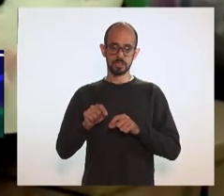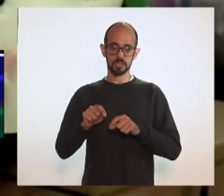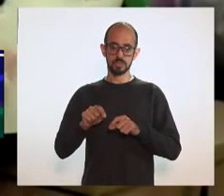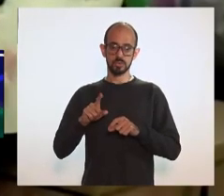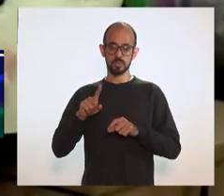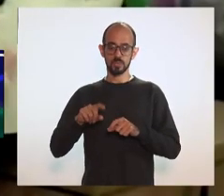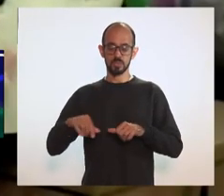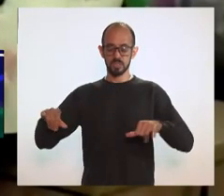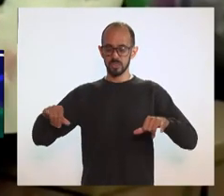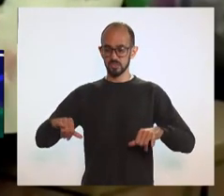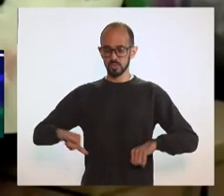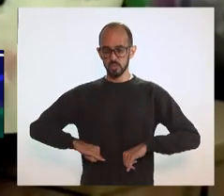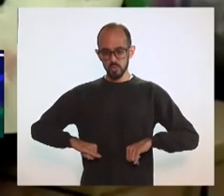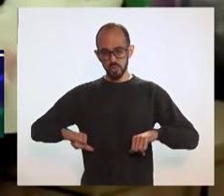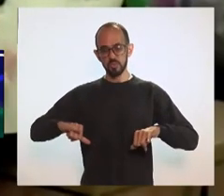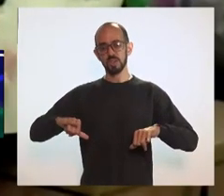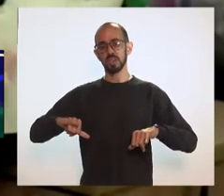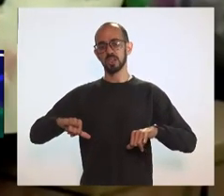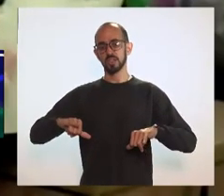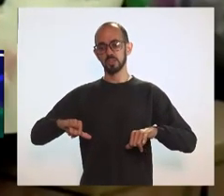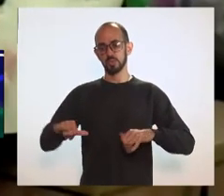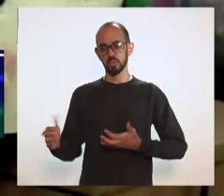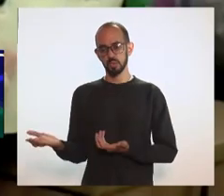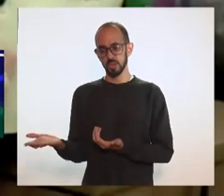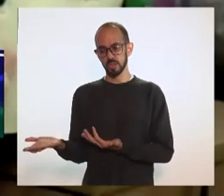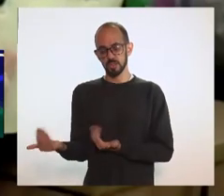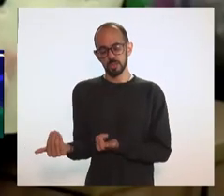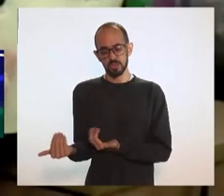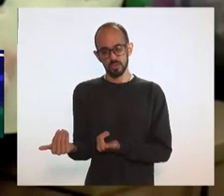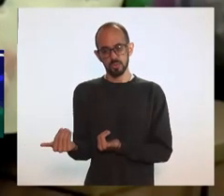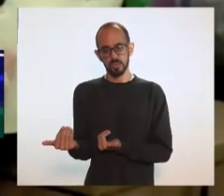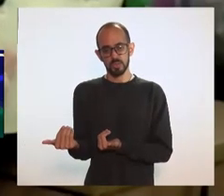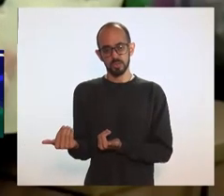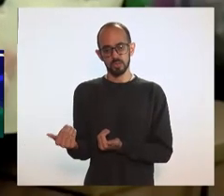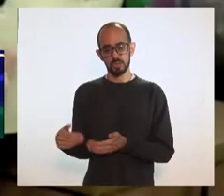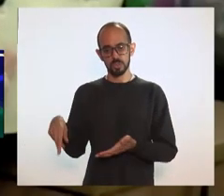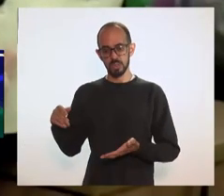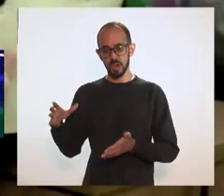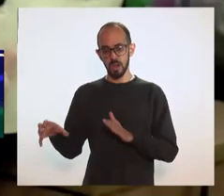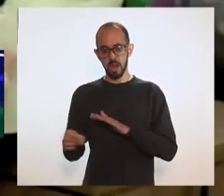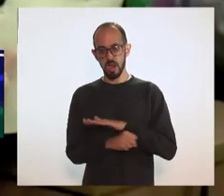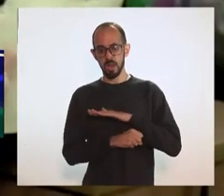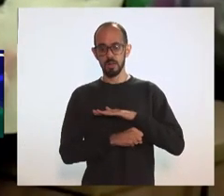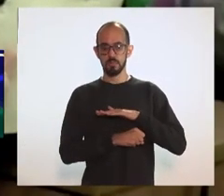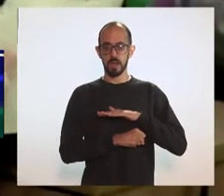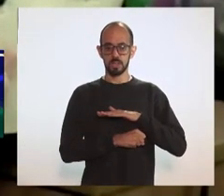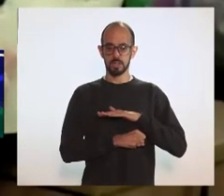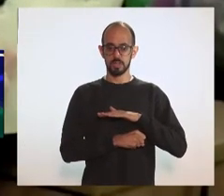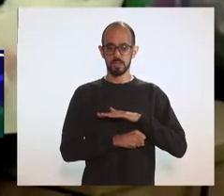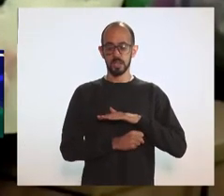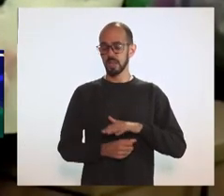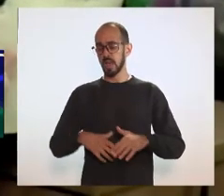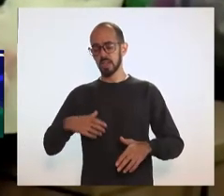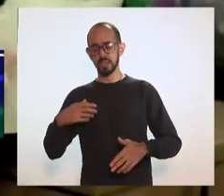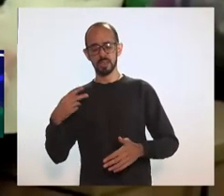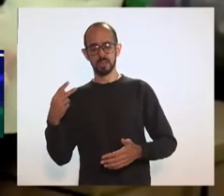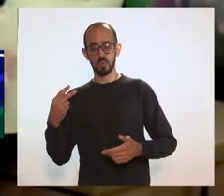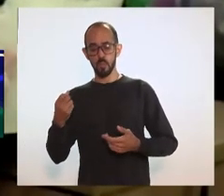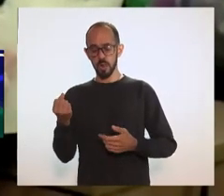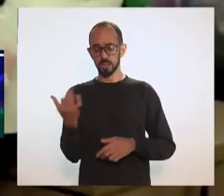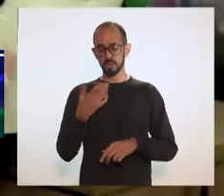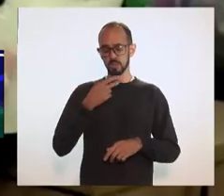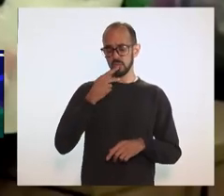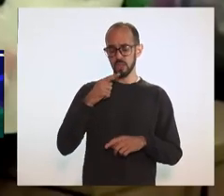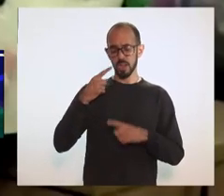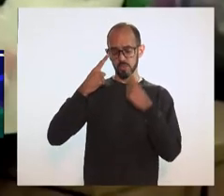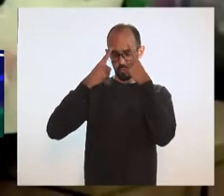violentadas, violadas, tendo a sua juventude, a sua adolescência totalmente roubada. E quando a gente fala de violência contra as mulheres,